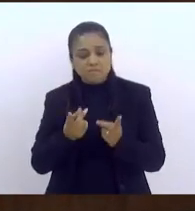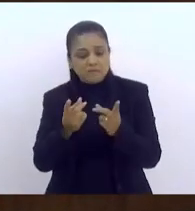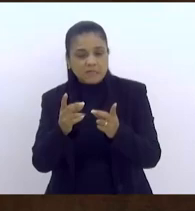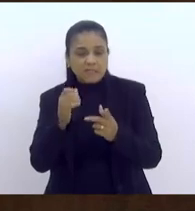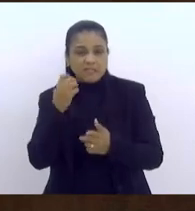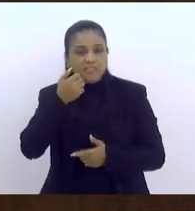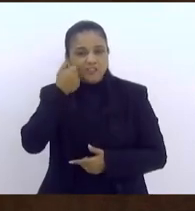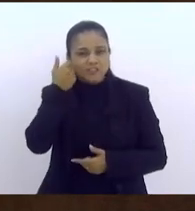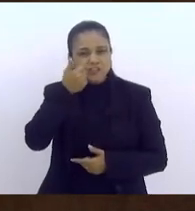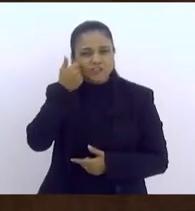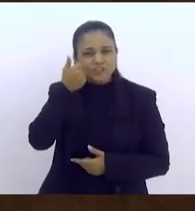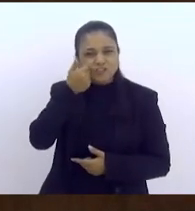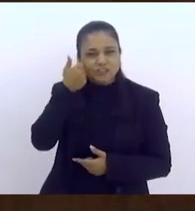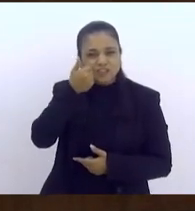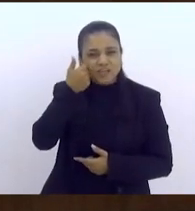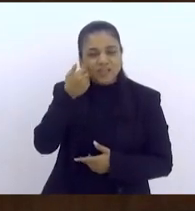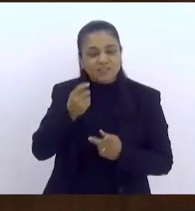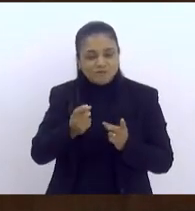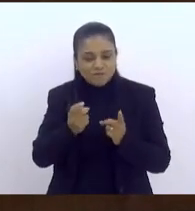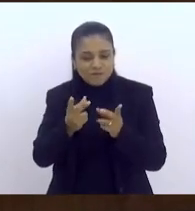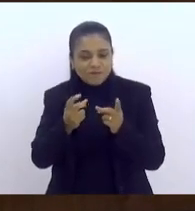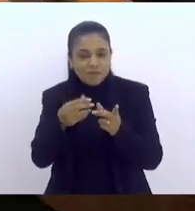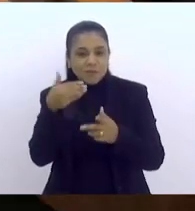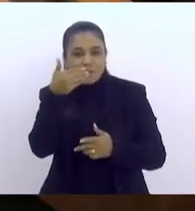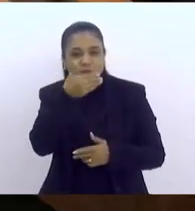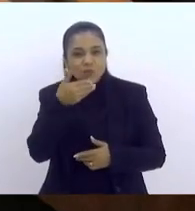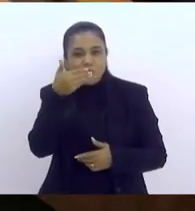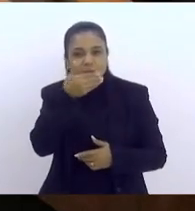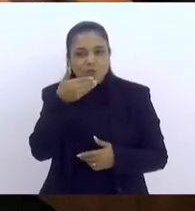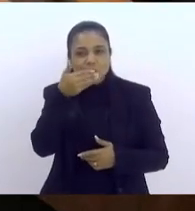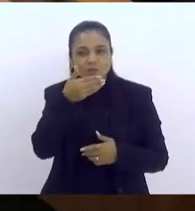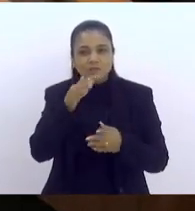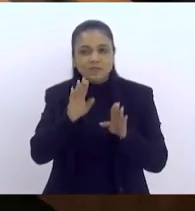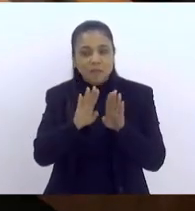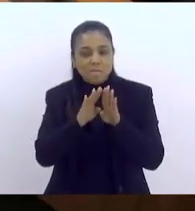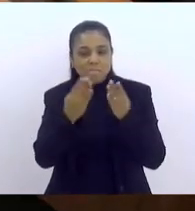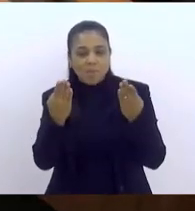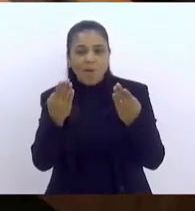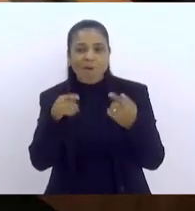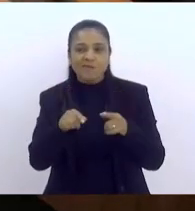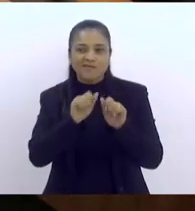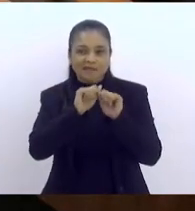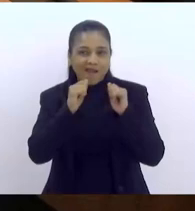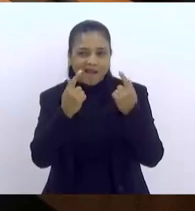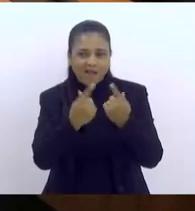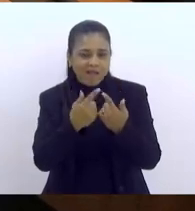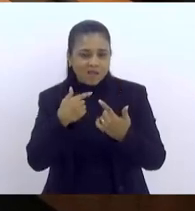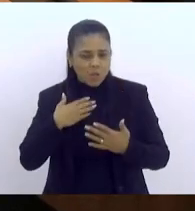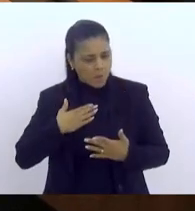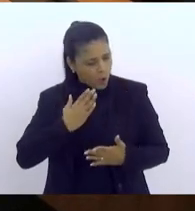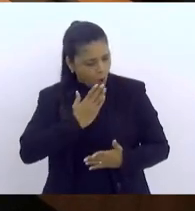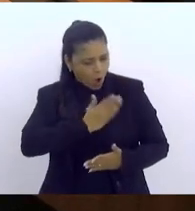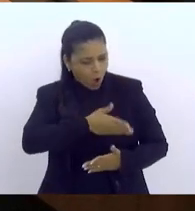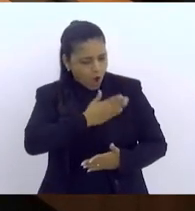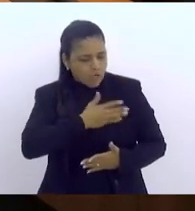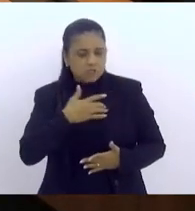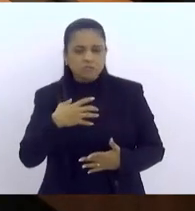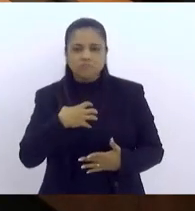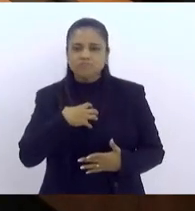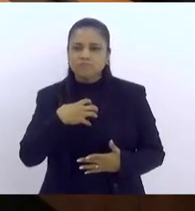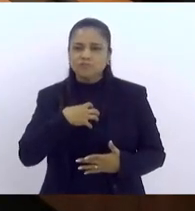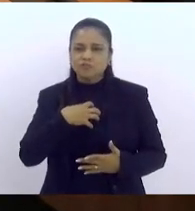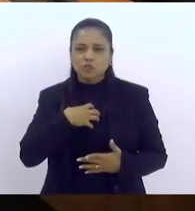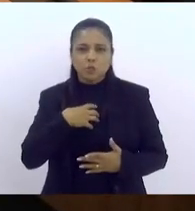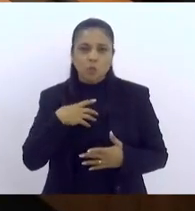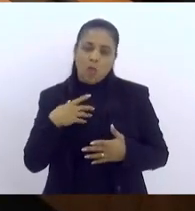né? Vendendo o doce. E eu senti no meu coração, não é propaganda política, não, porque não estamos